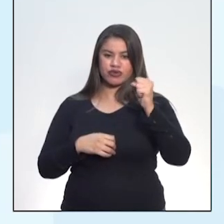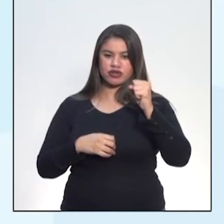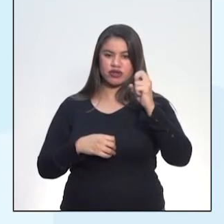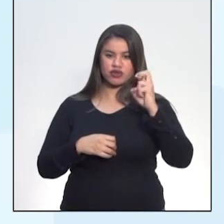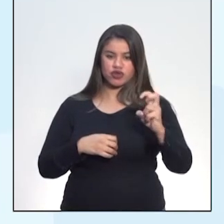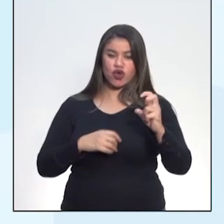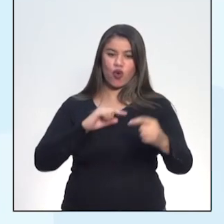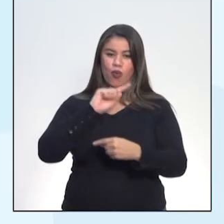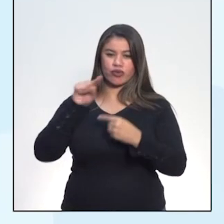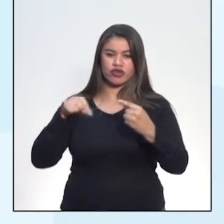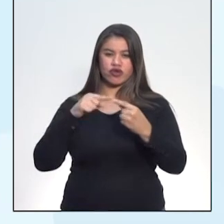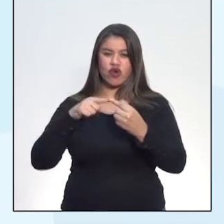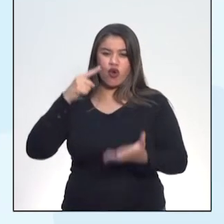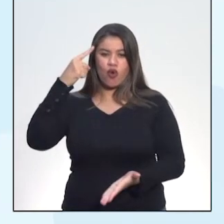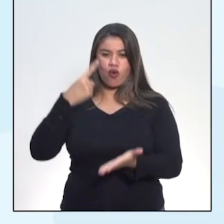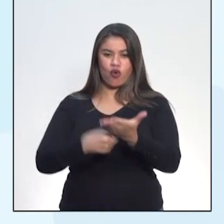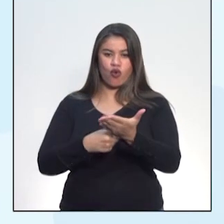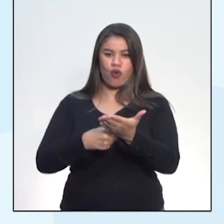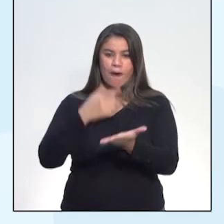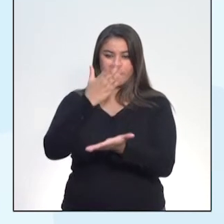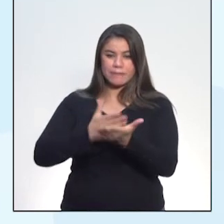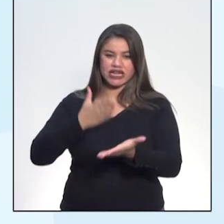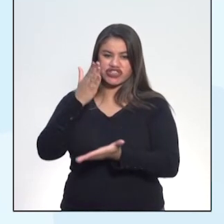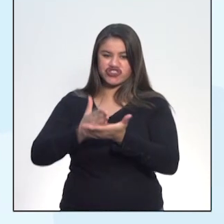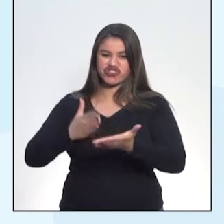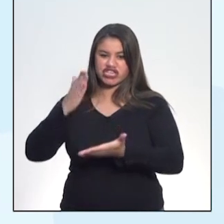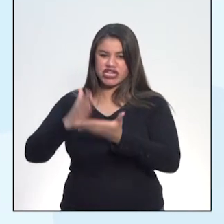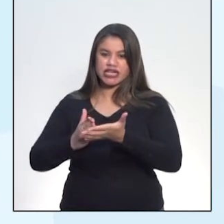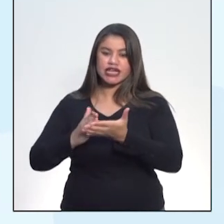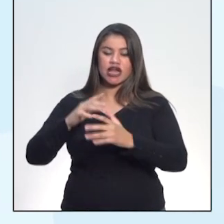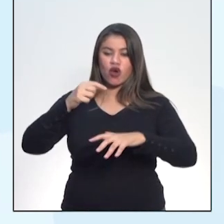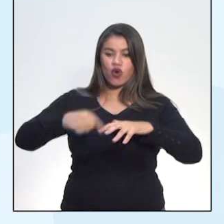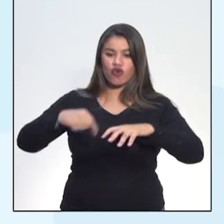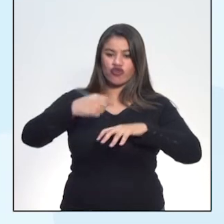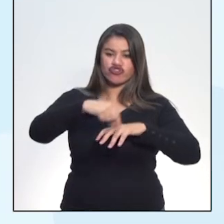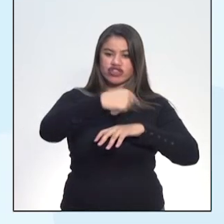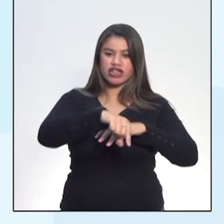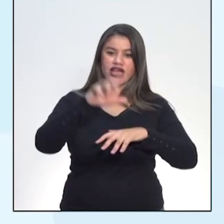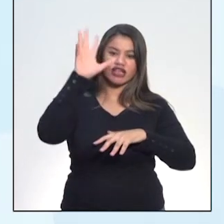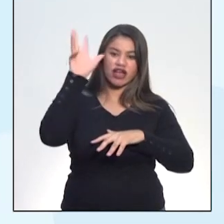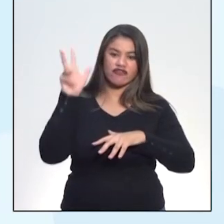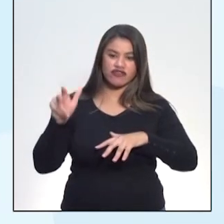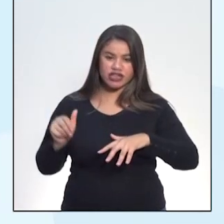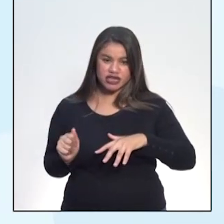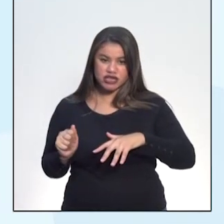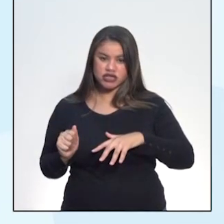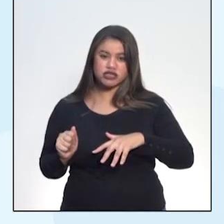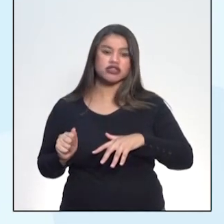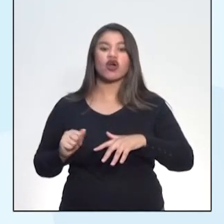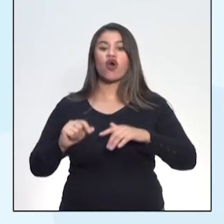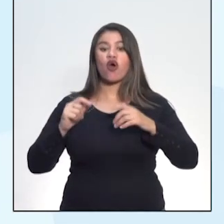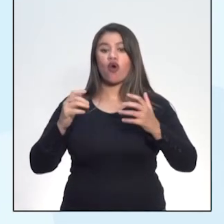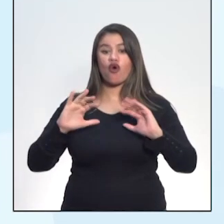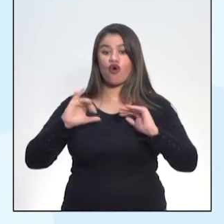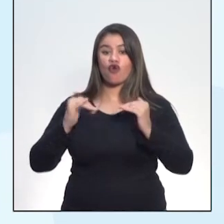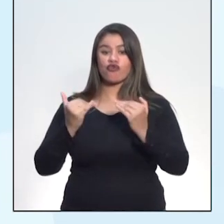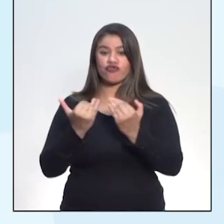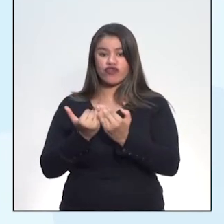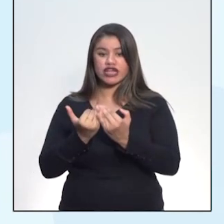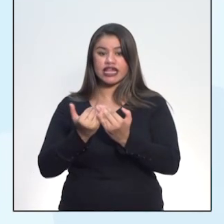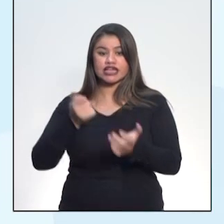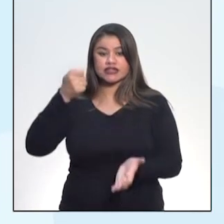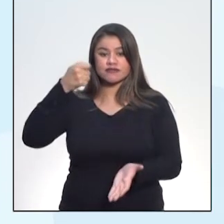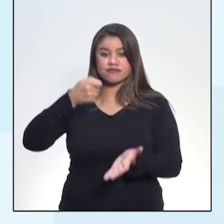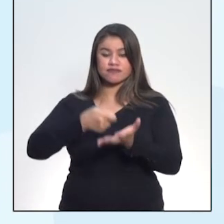definir acordos da partilha do continente africano. Essa conferência oficializou